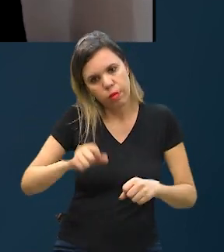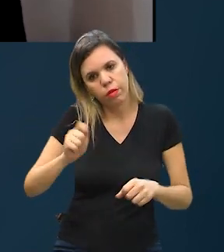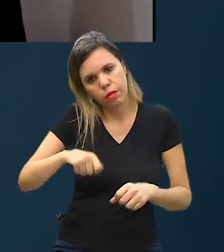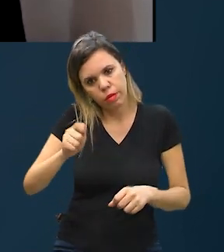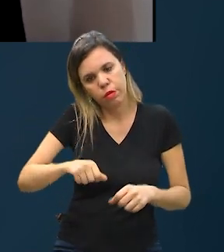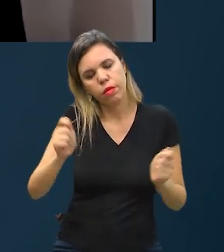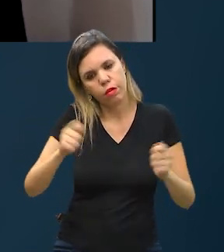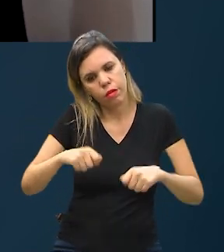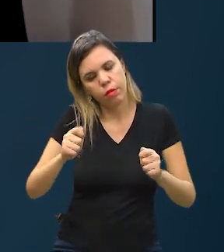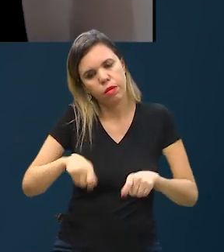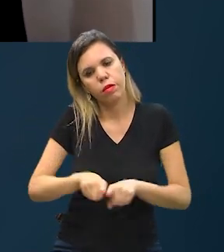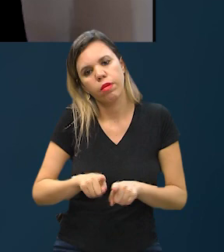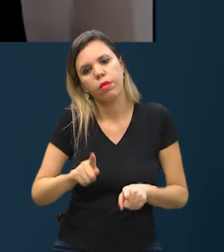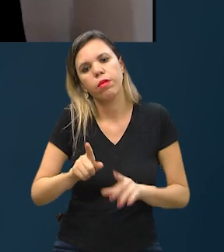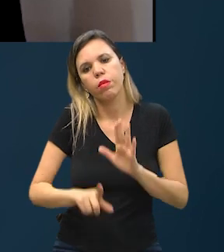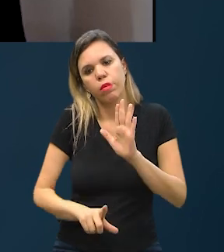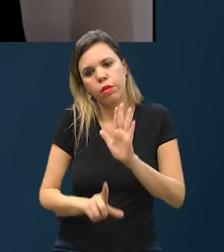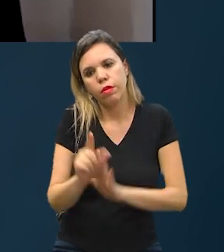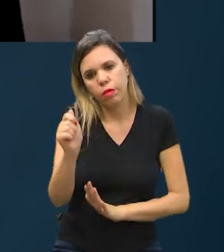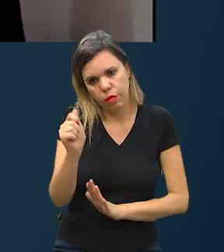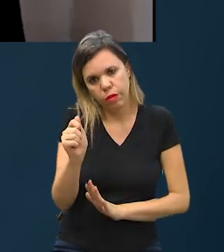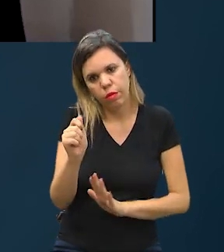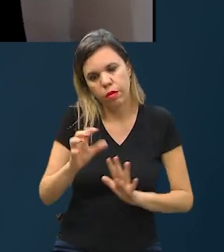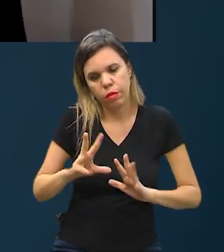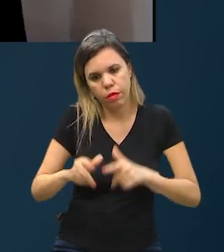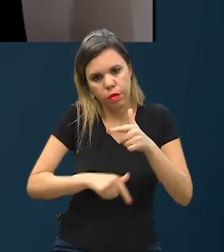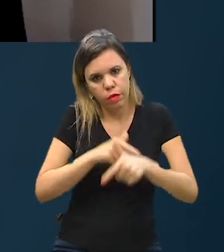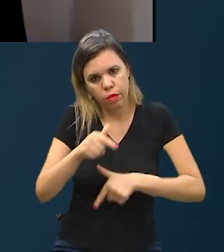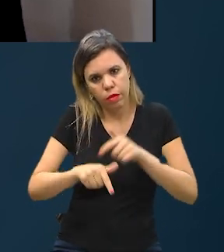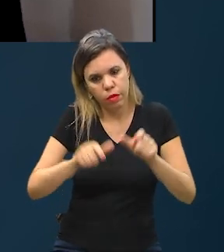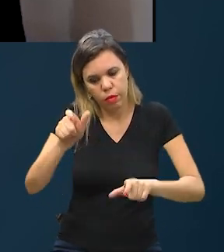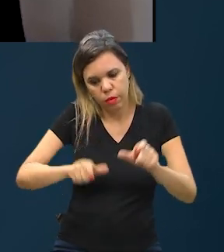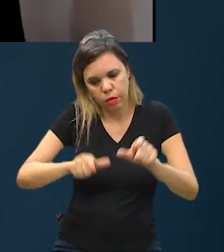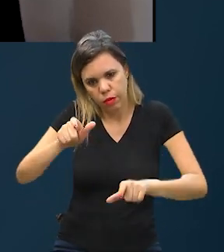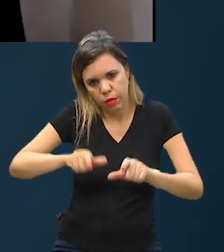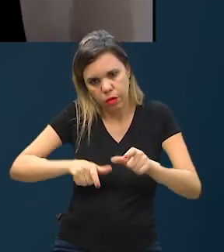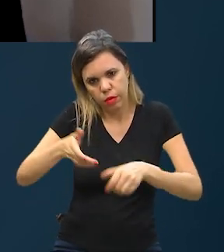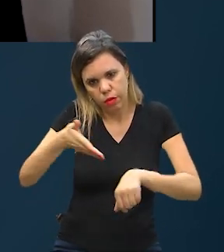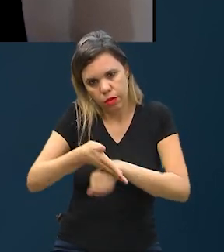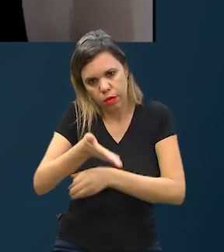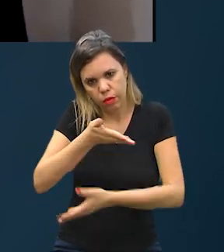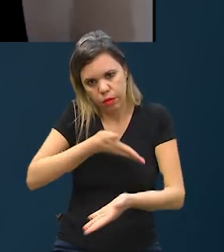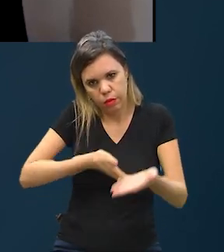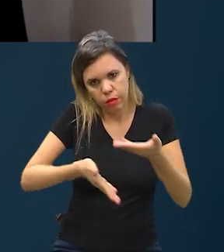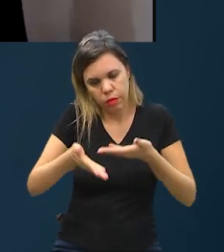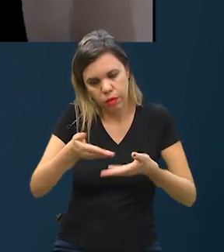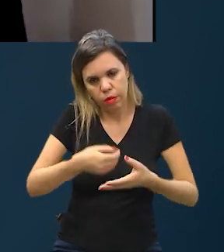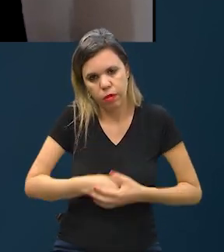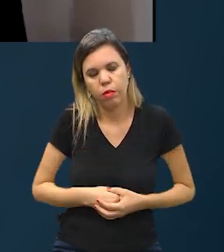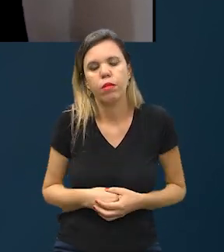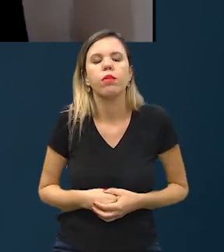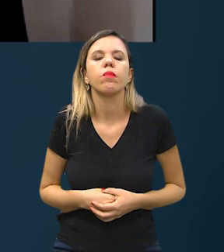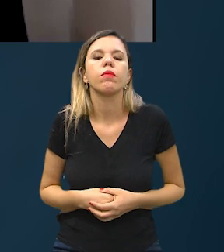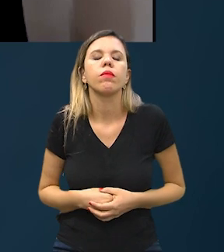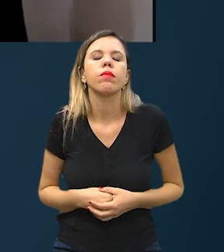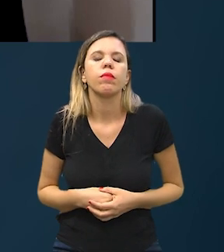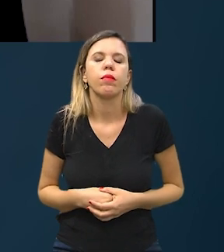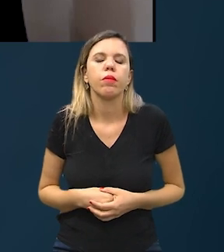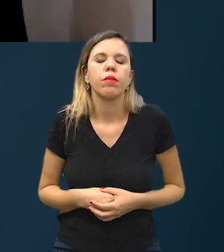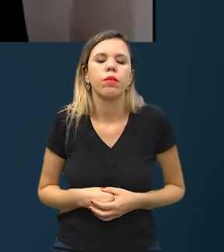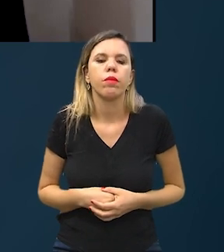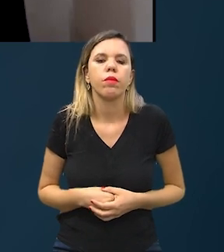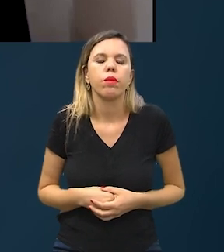possível rentabilizar todos os trabalhadores, todos os trabalhos,